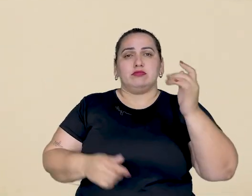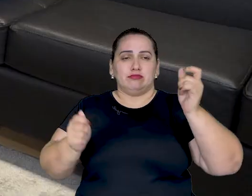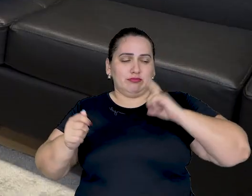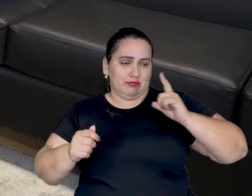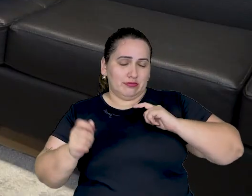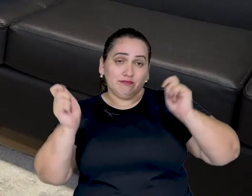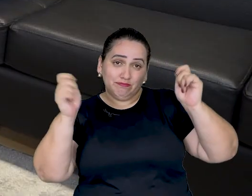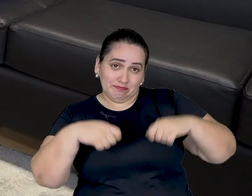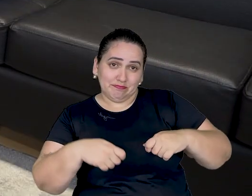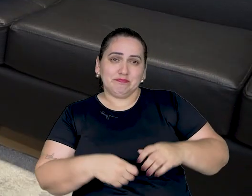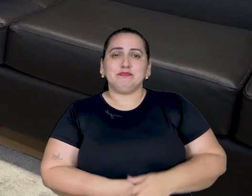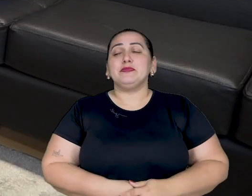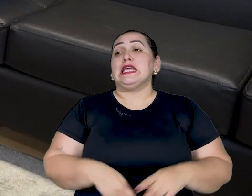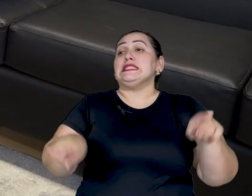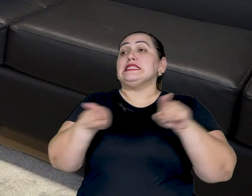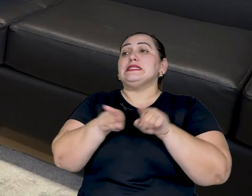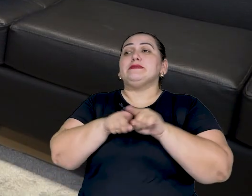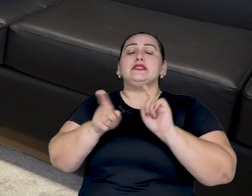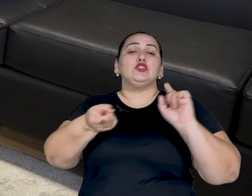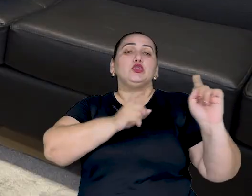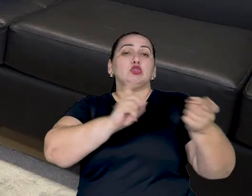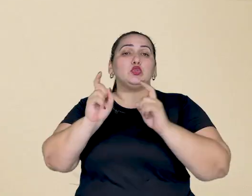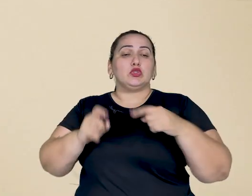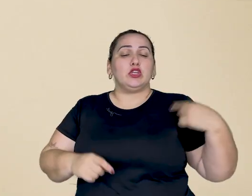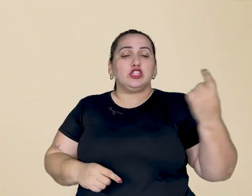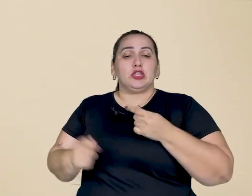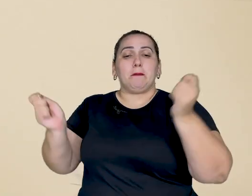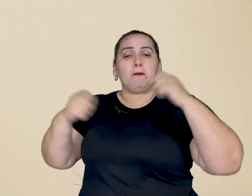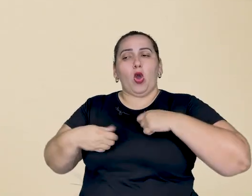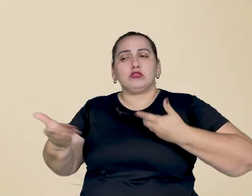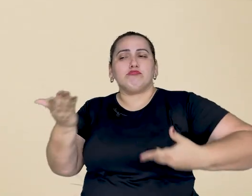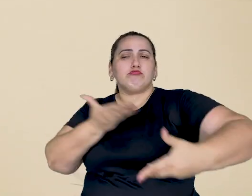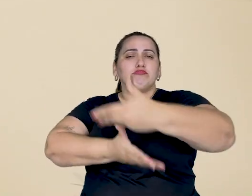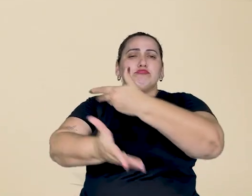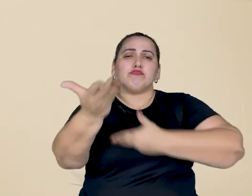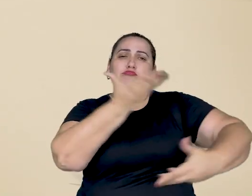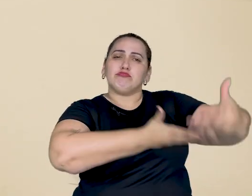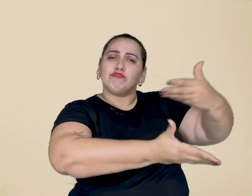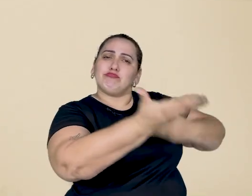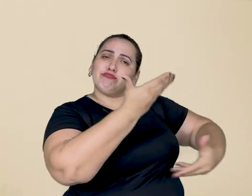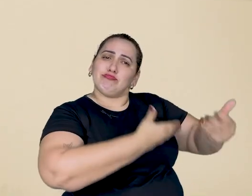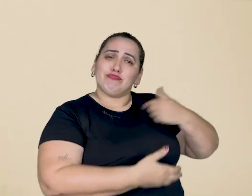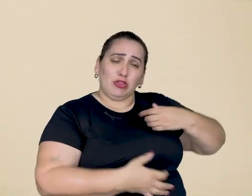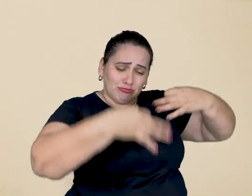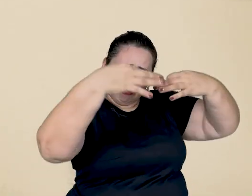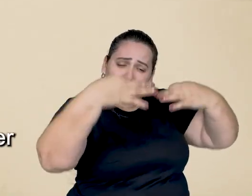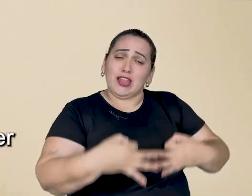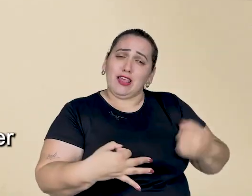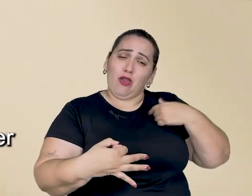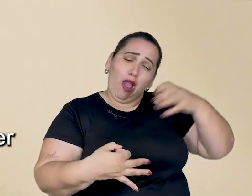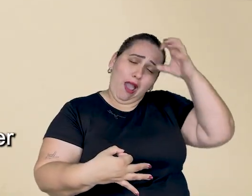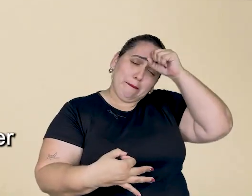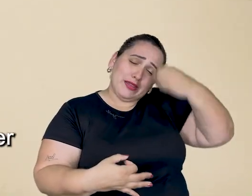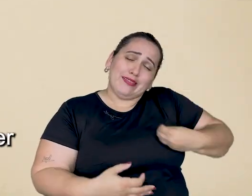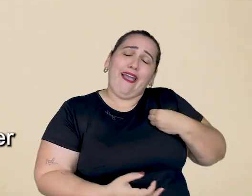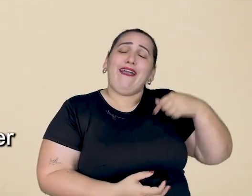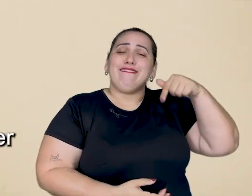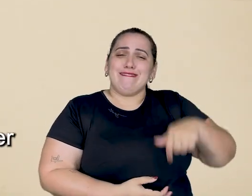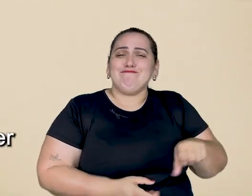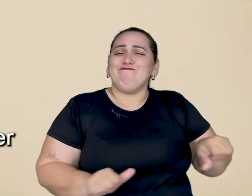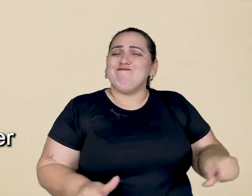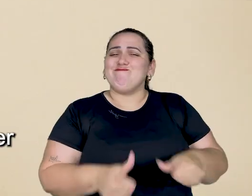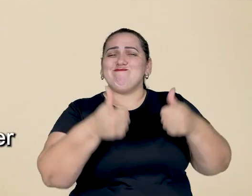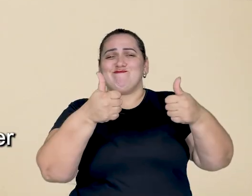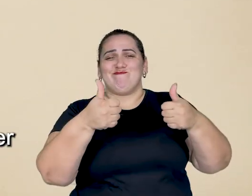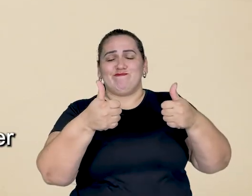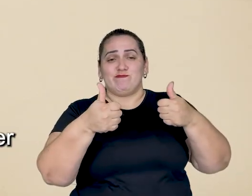serenas. Sim, importante. Discussões em que a gente realmente possa trocar muitas ideias. Eu não tenho dúvidas